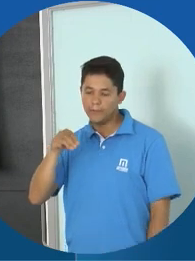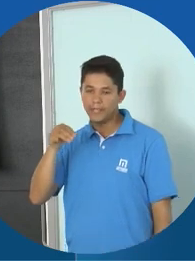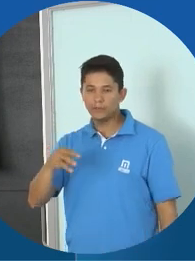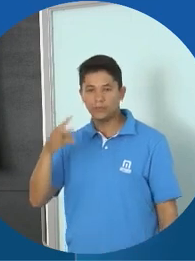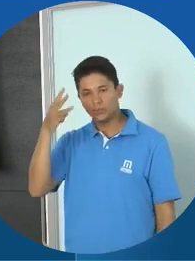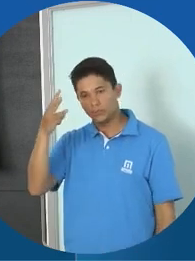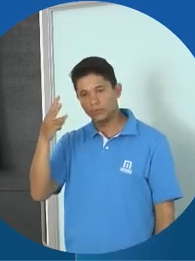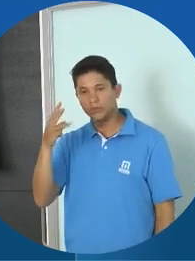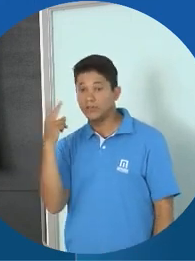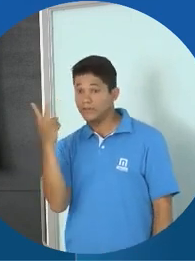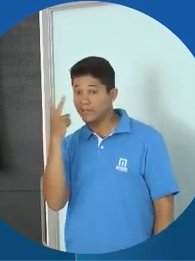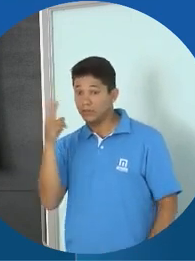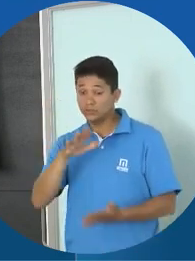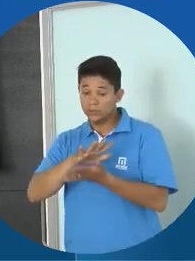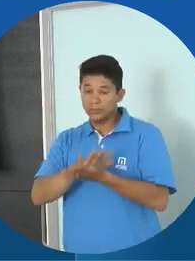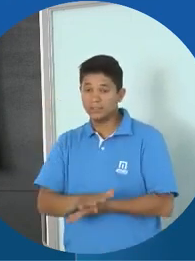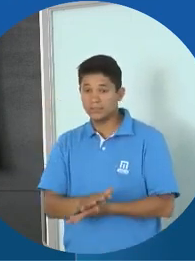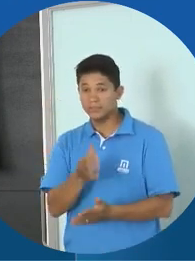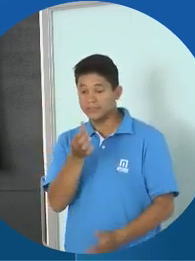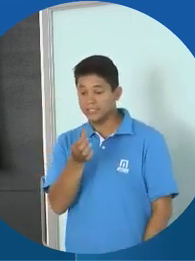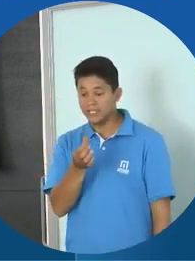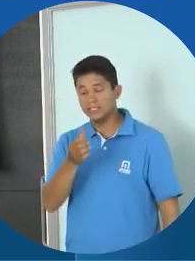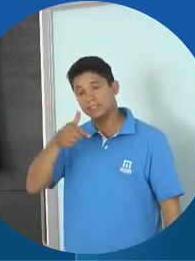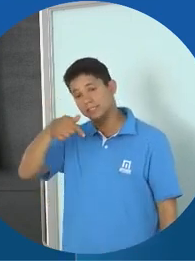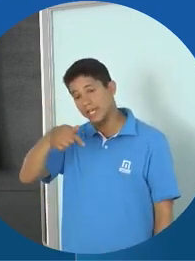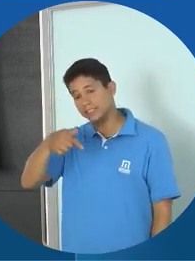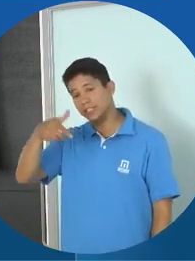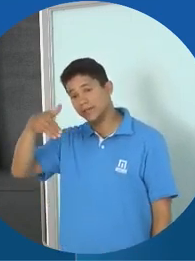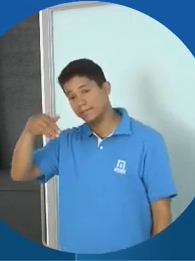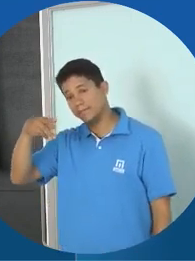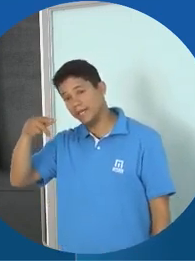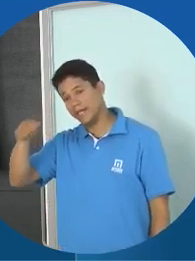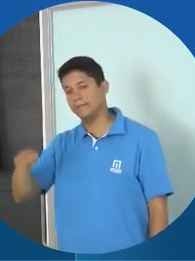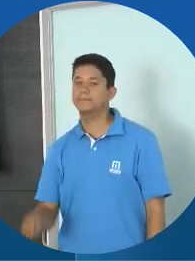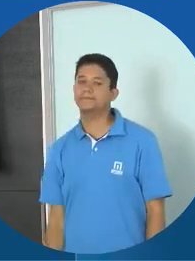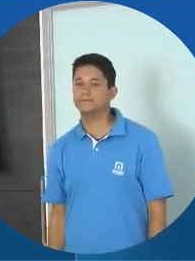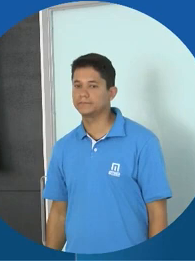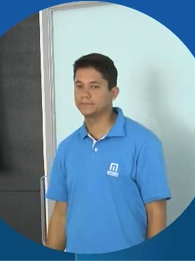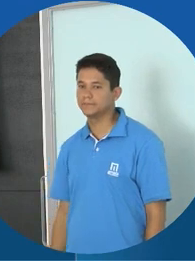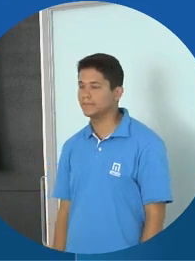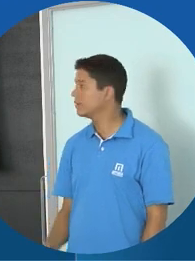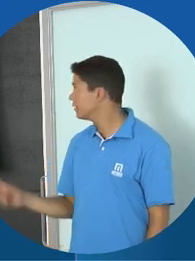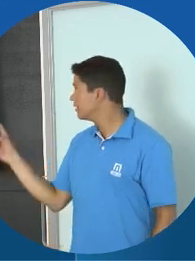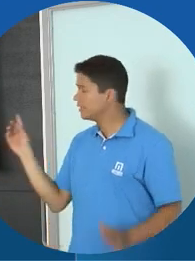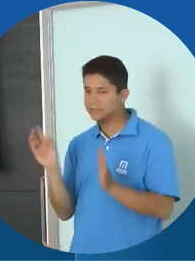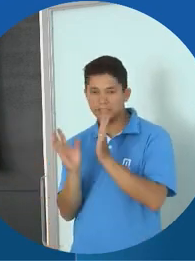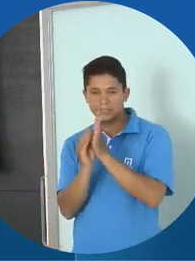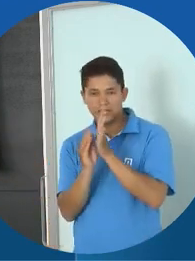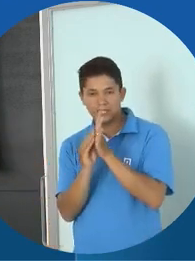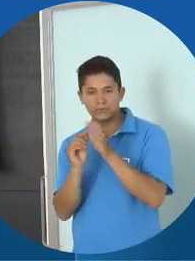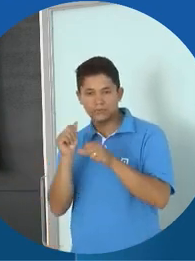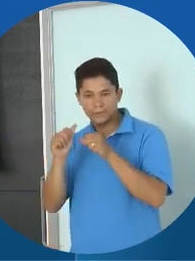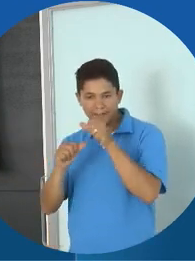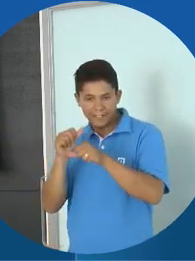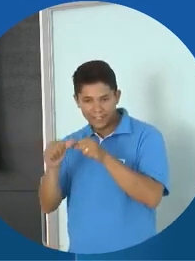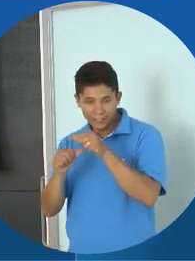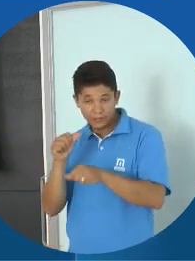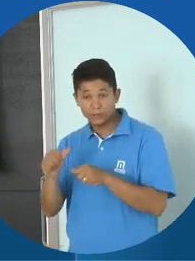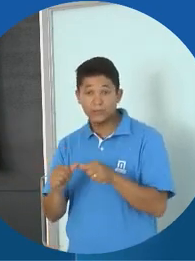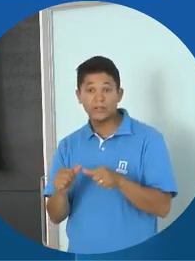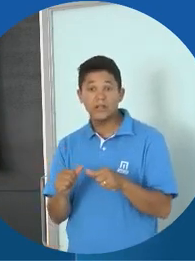de 6, 7 MPa. Então, com esses dados variando a densidade da resina, a gente